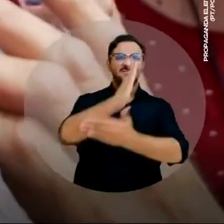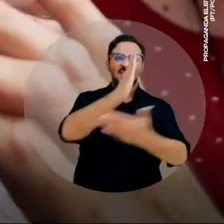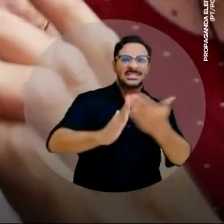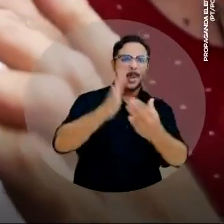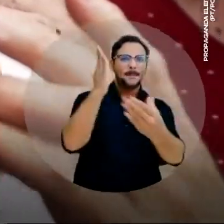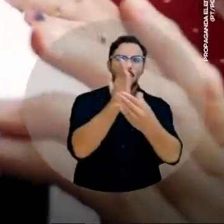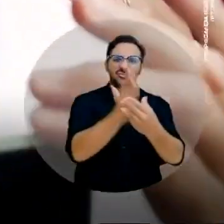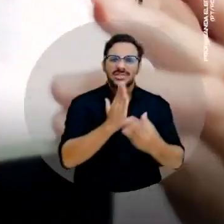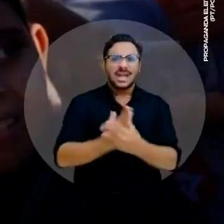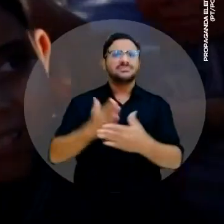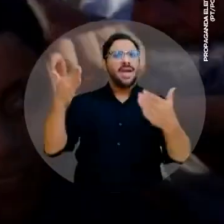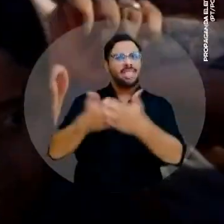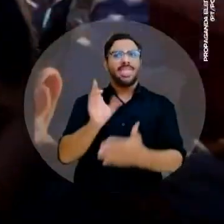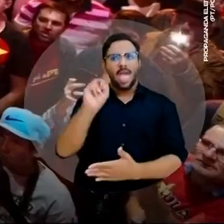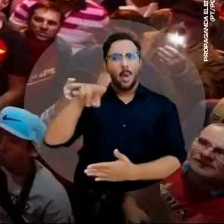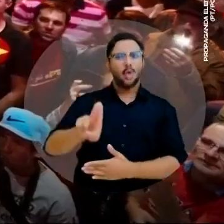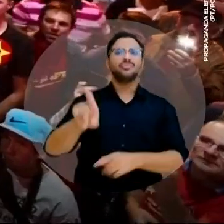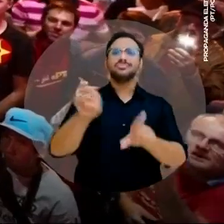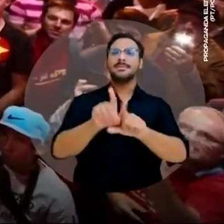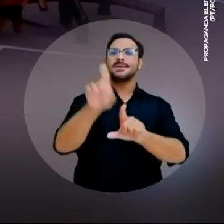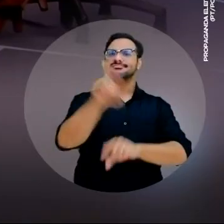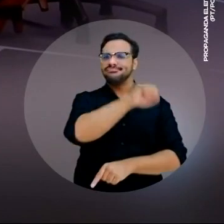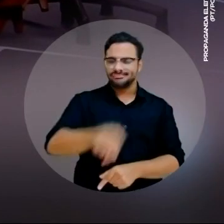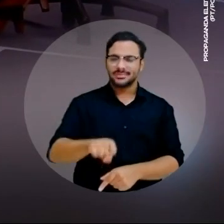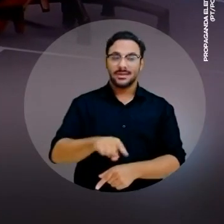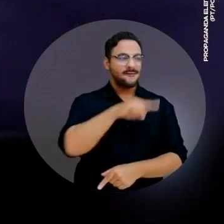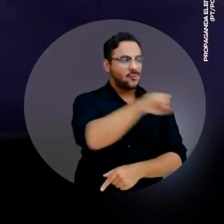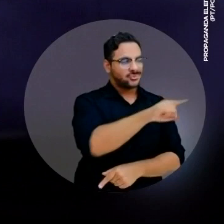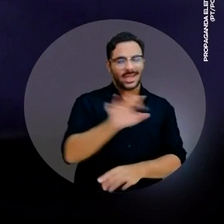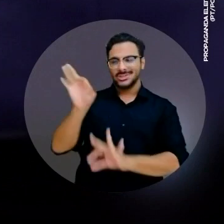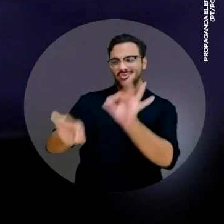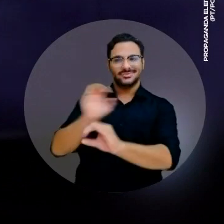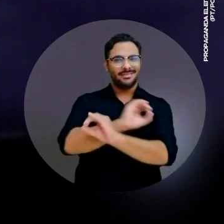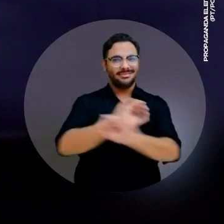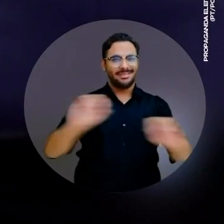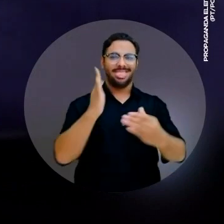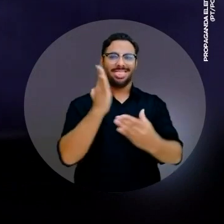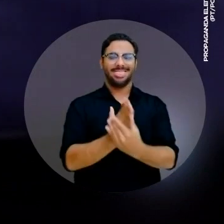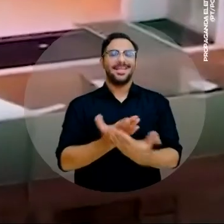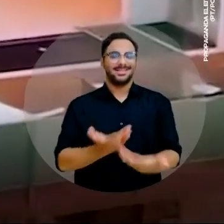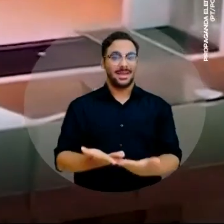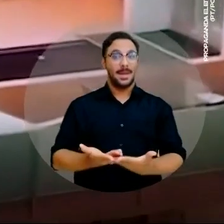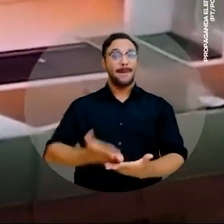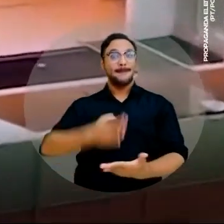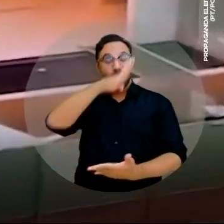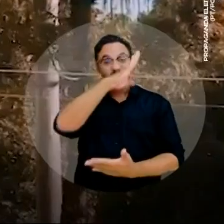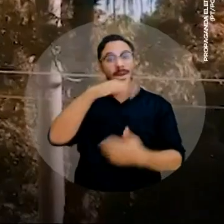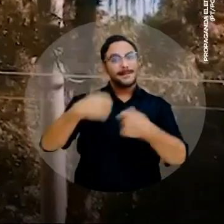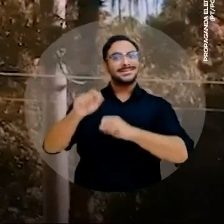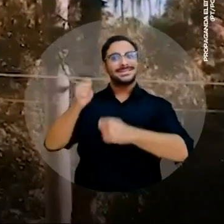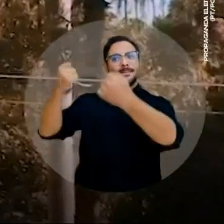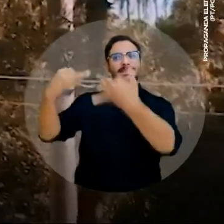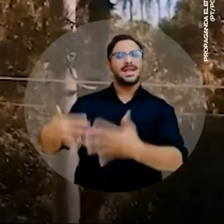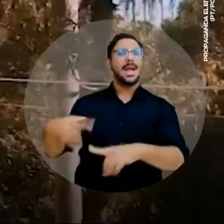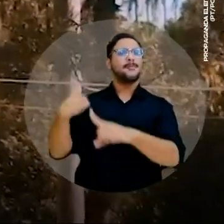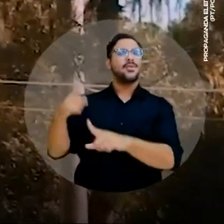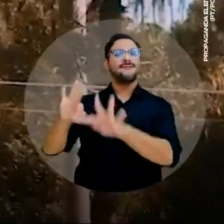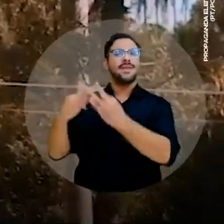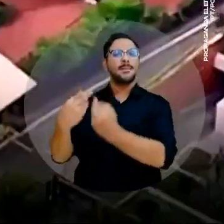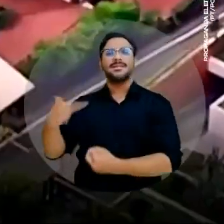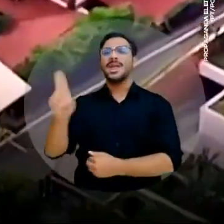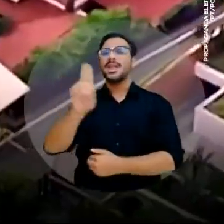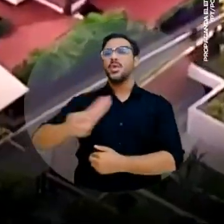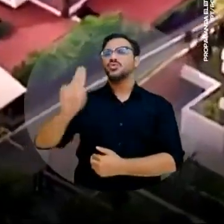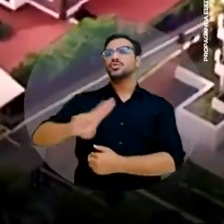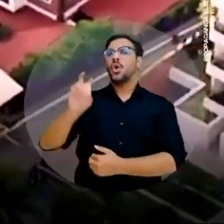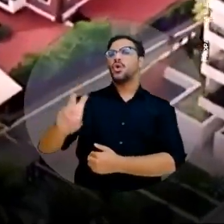inocente. Venceu todos os processos, até na ONU. O senhor não deve nada à justiça. Bolsonaro é quem deve explicações de